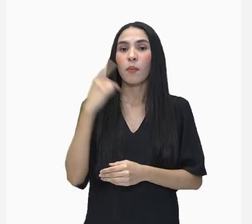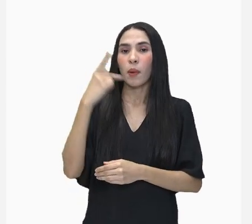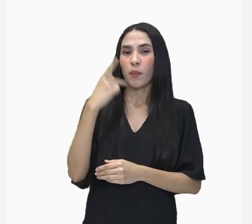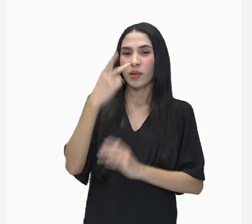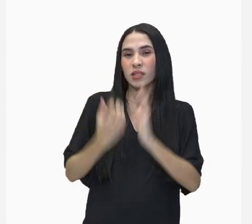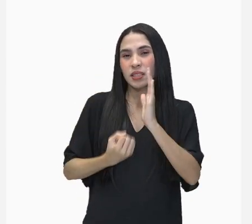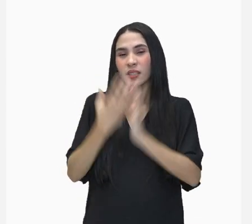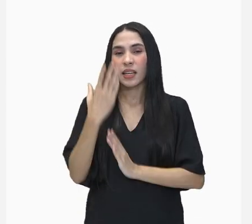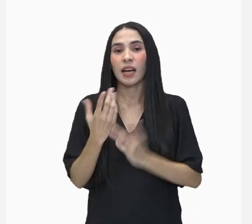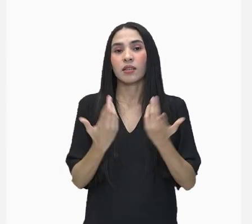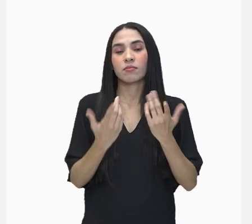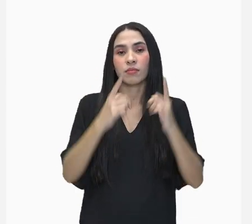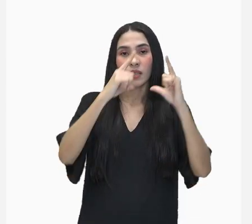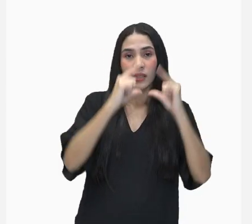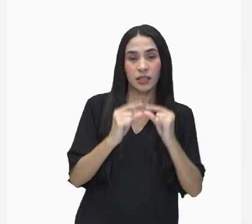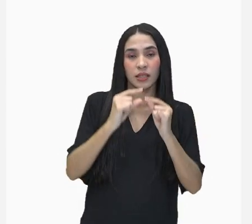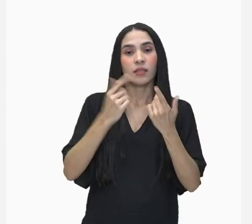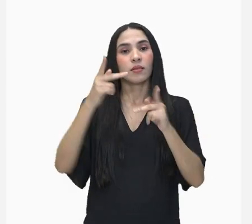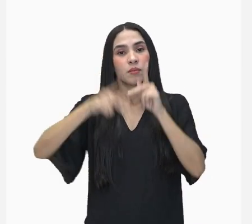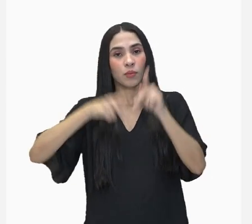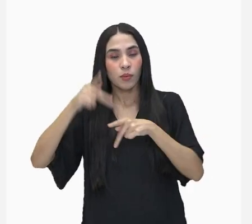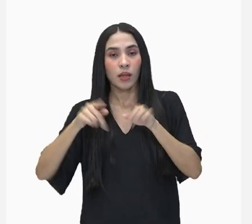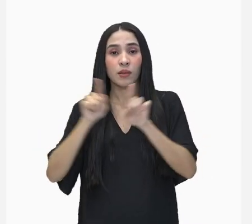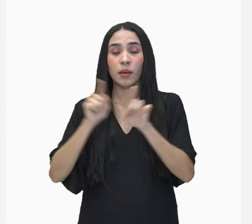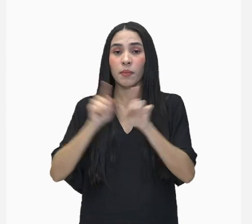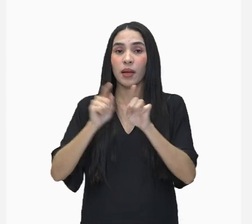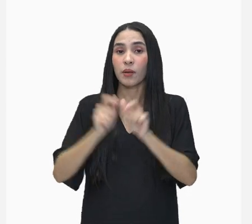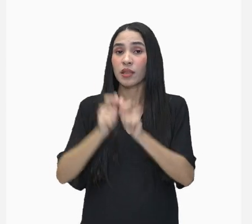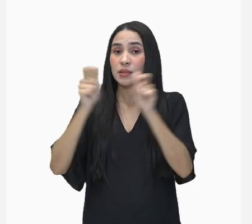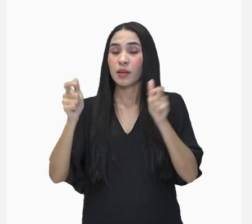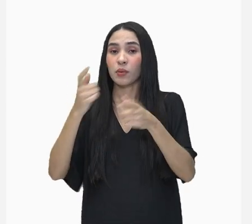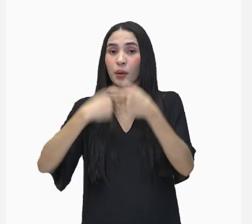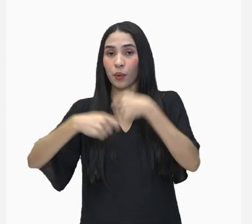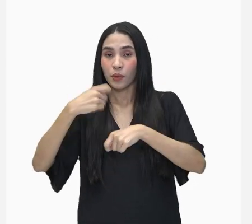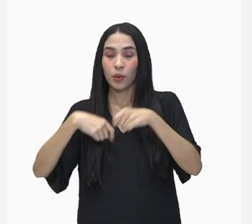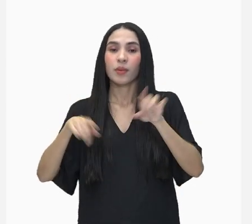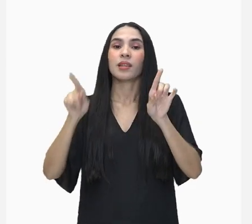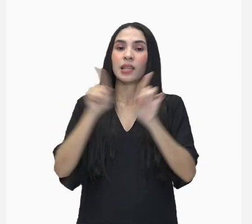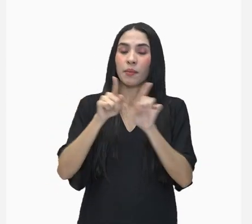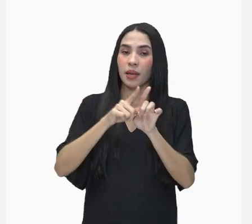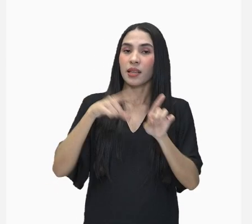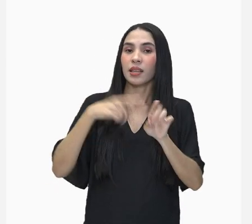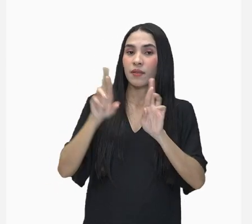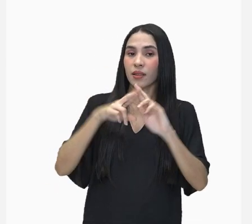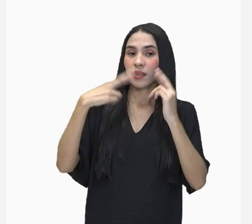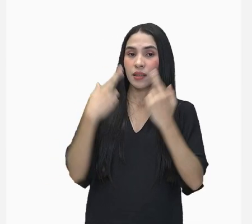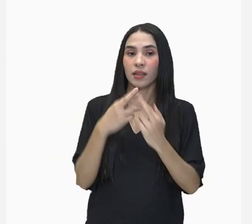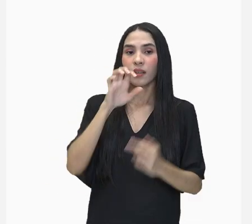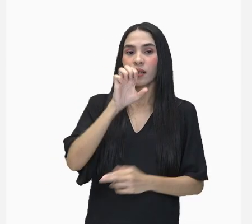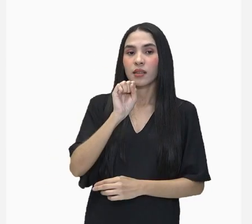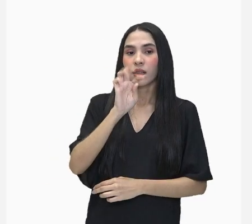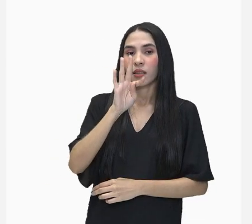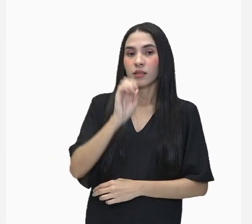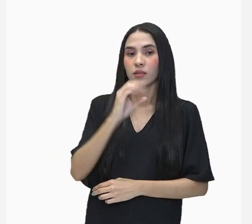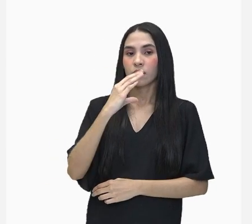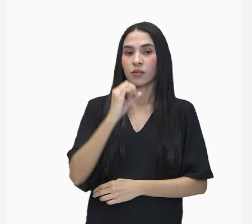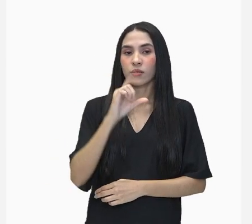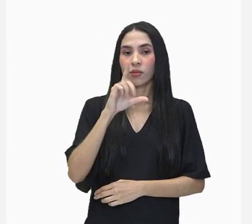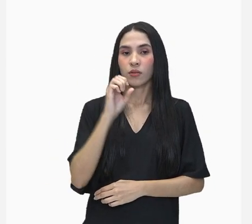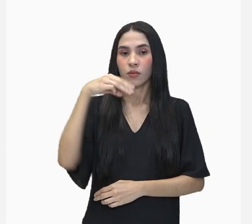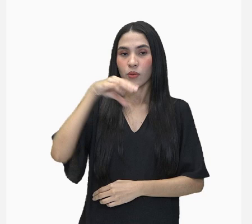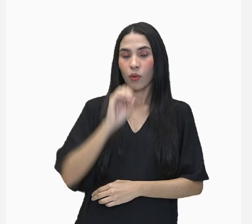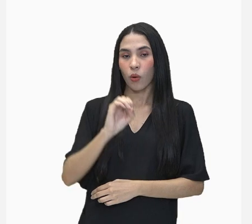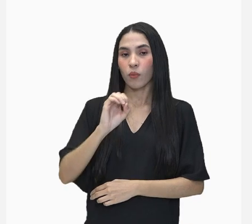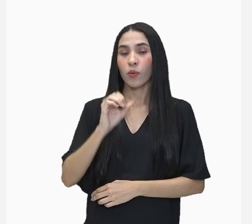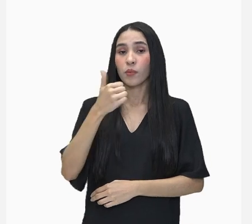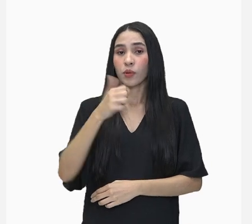do crescimento populacional quanto do crescimento econômico. Também tivemos a Conferência de Estocolmo, em 1972,